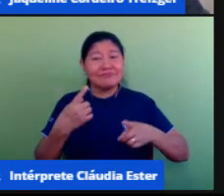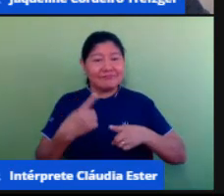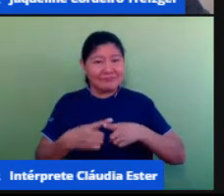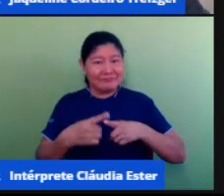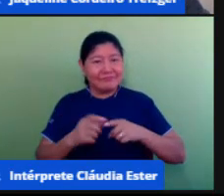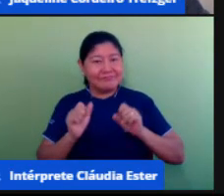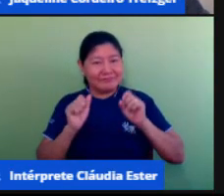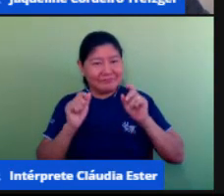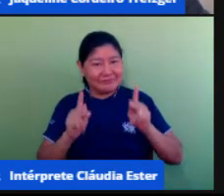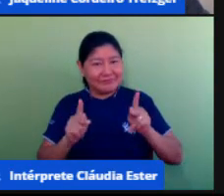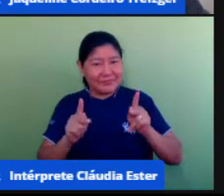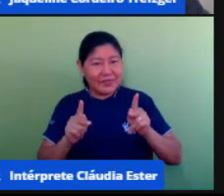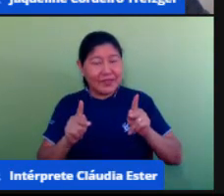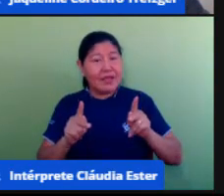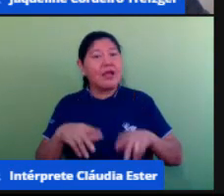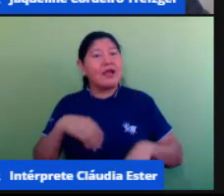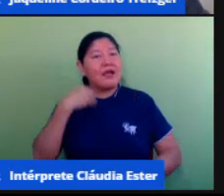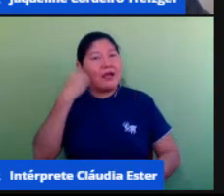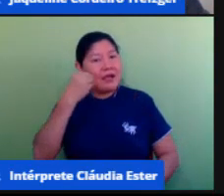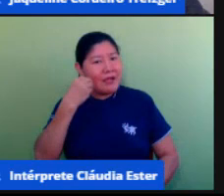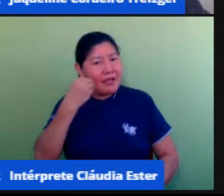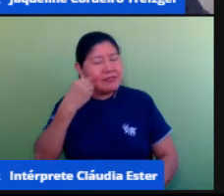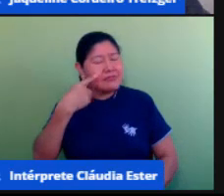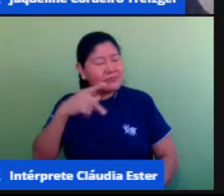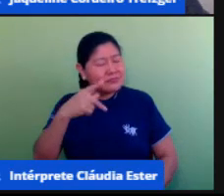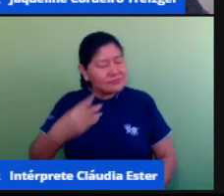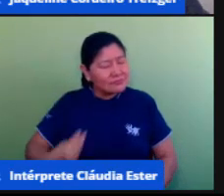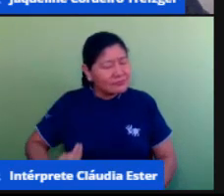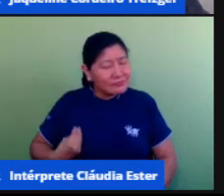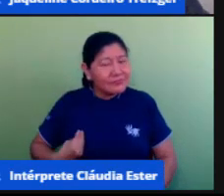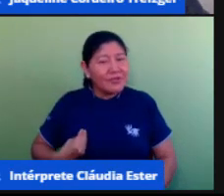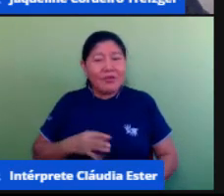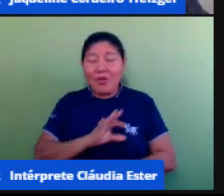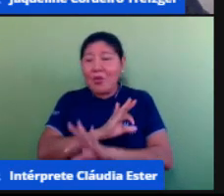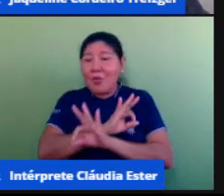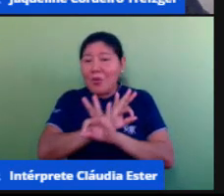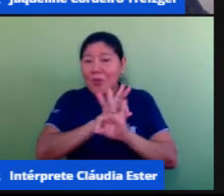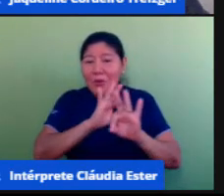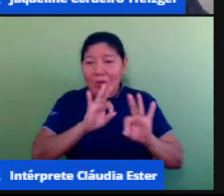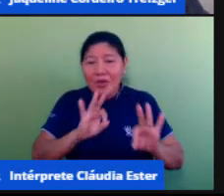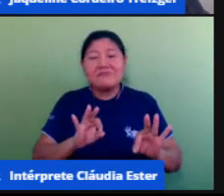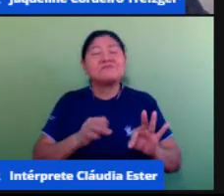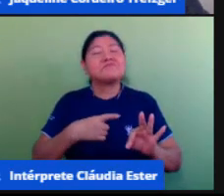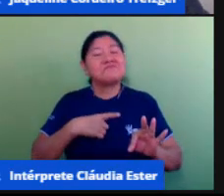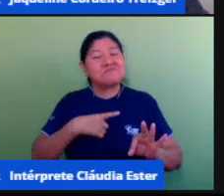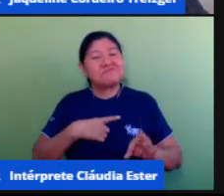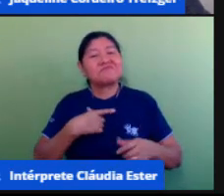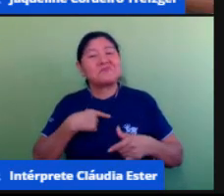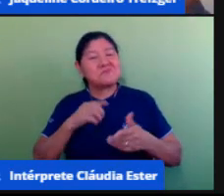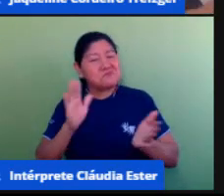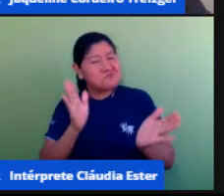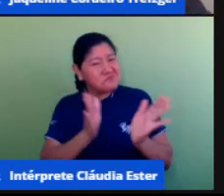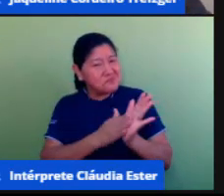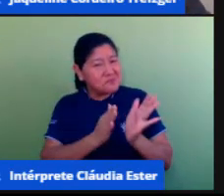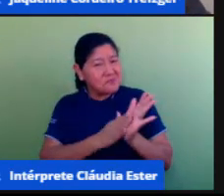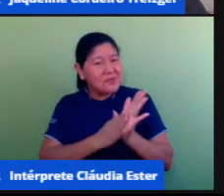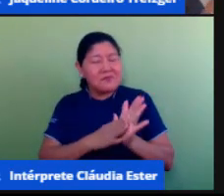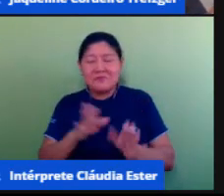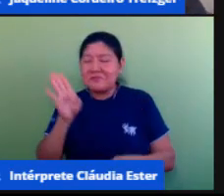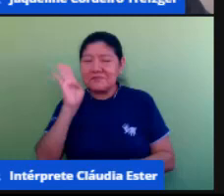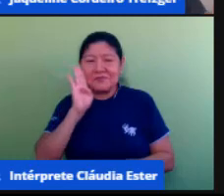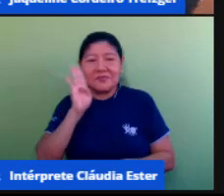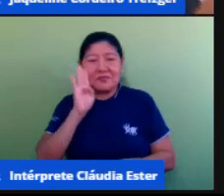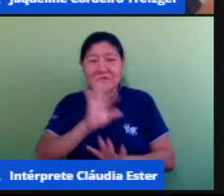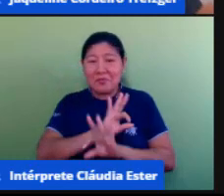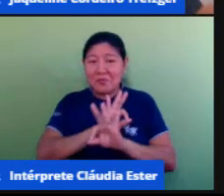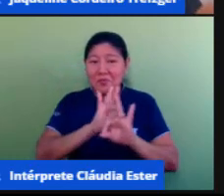também sua participação também foi maravilhosa aquele dia. Né? Foi prazeroso estar com você nesse conto. E